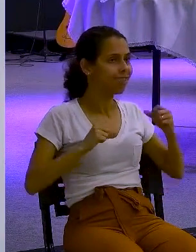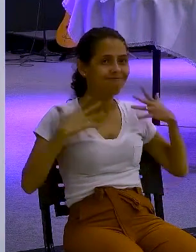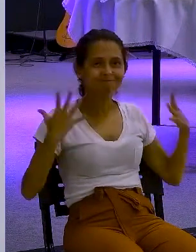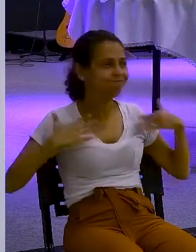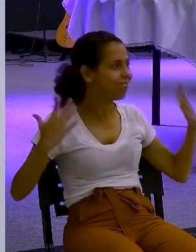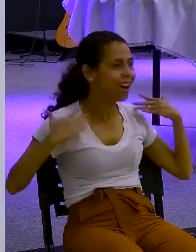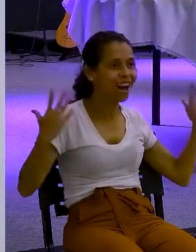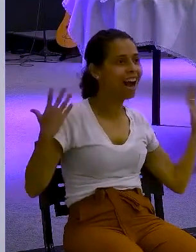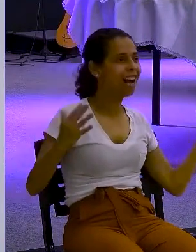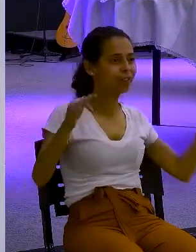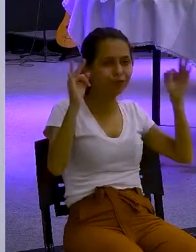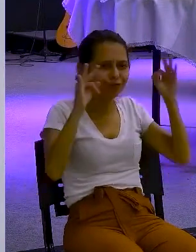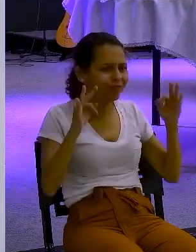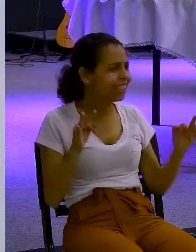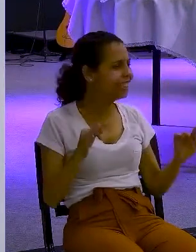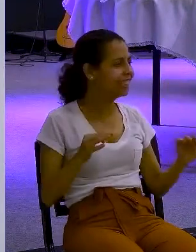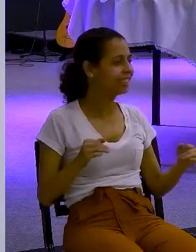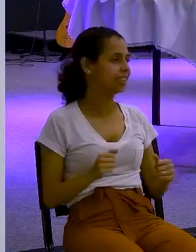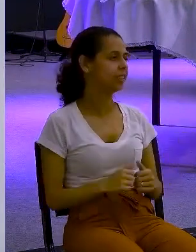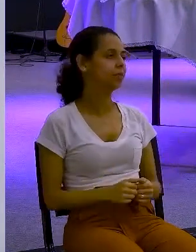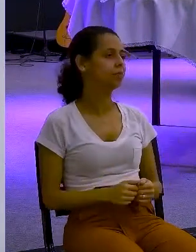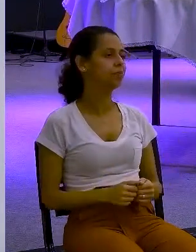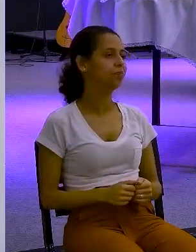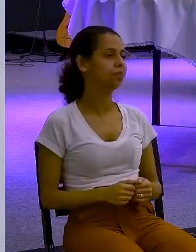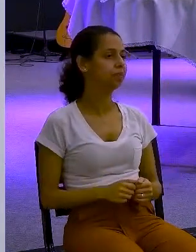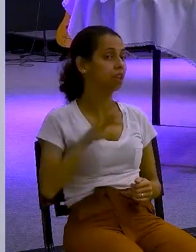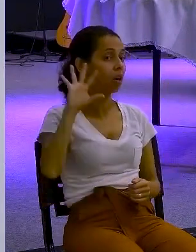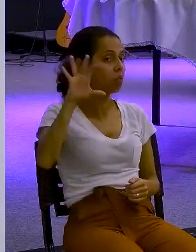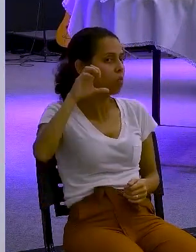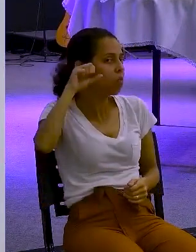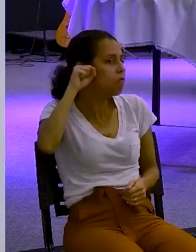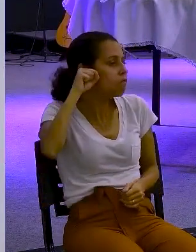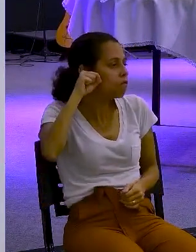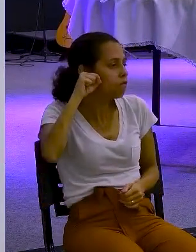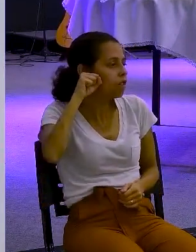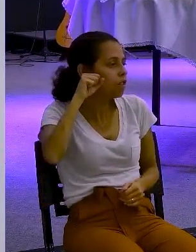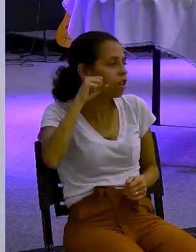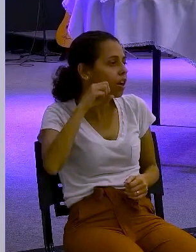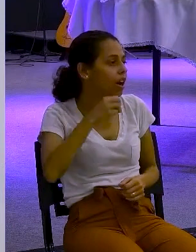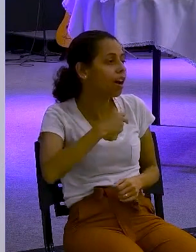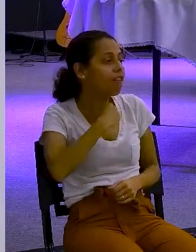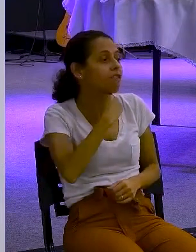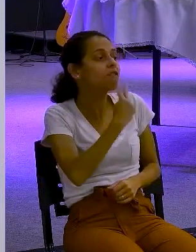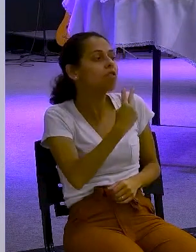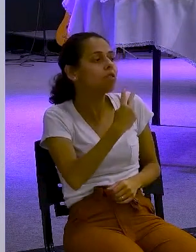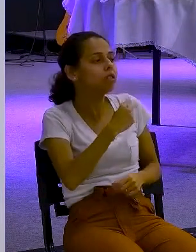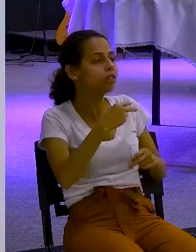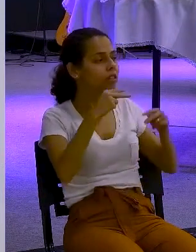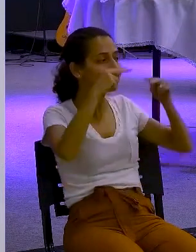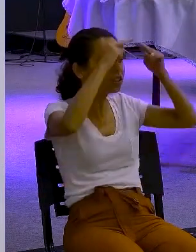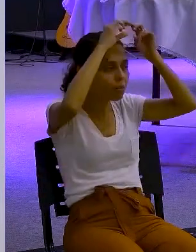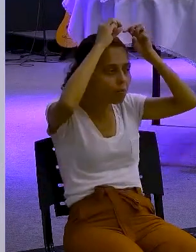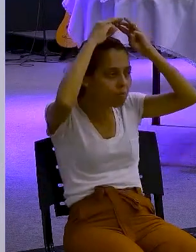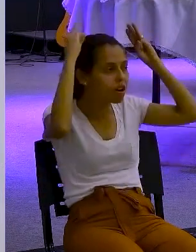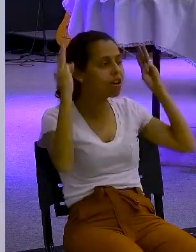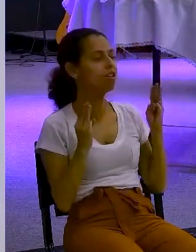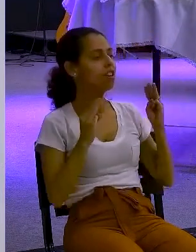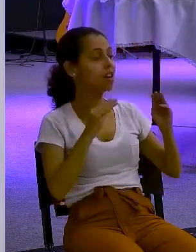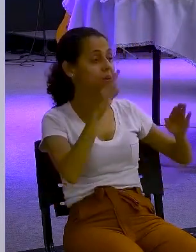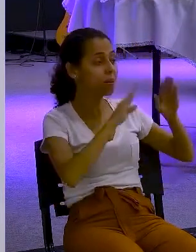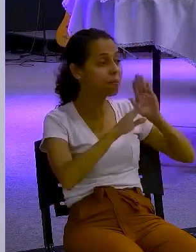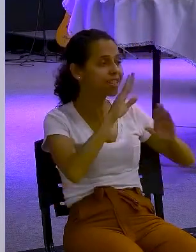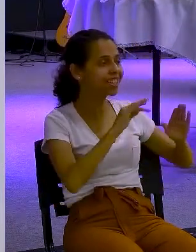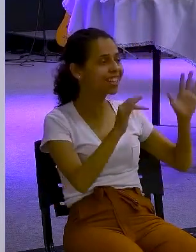Ficou inquieto ao ouvir a saudação. Ficou inquieto com a presença